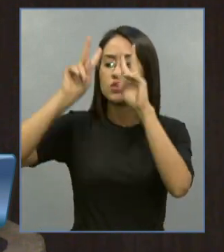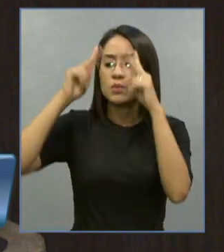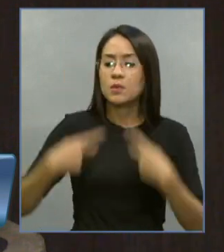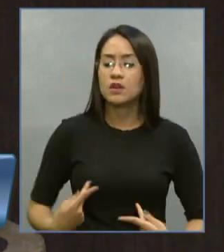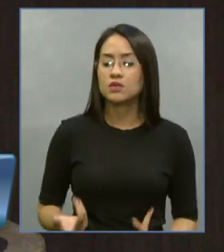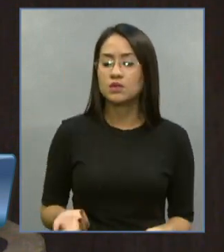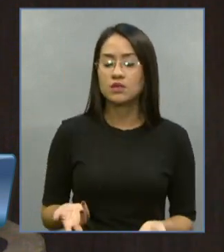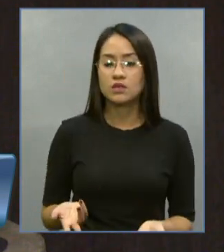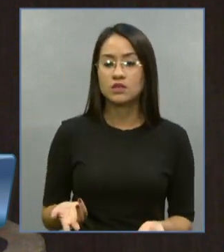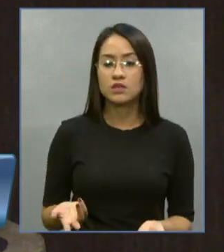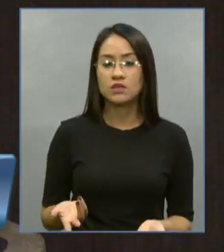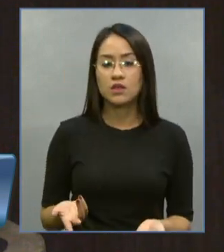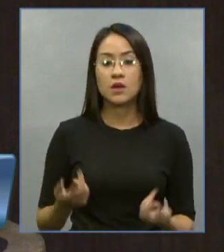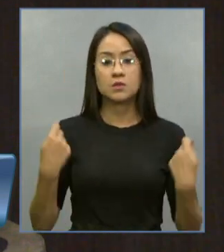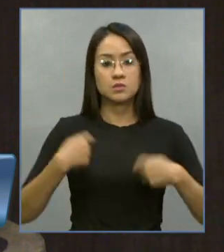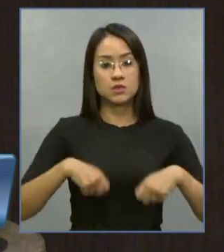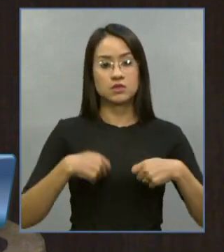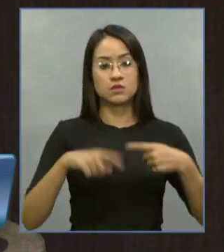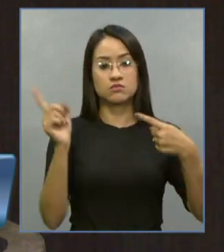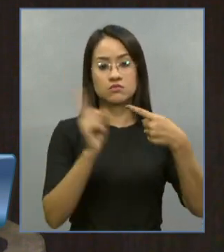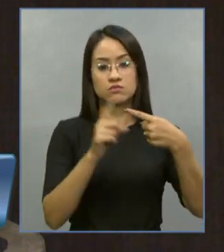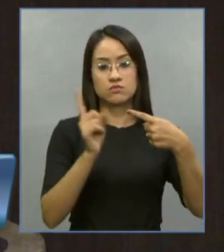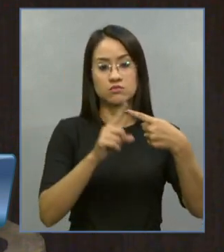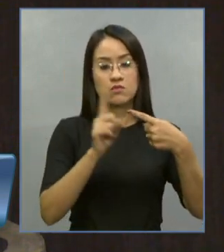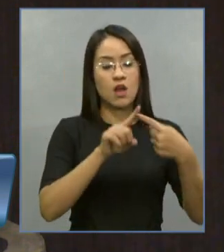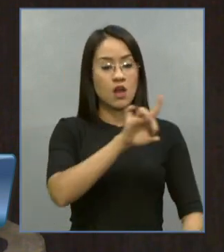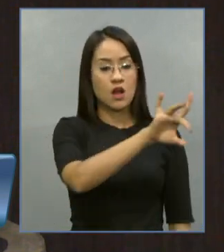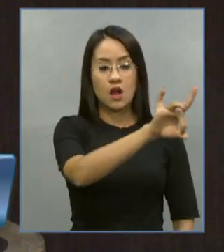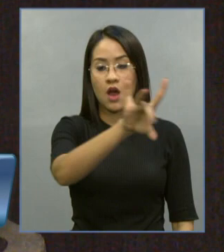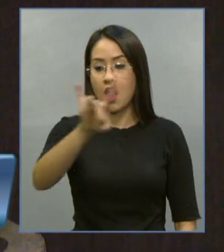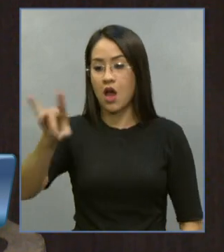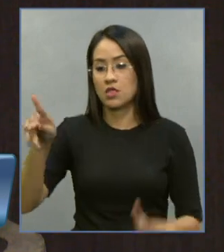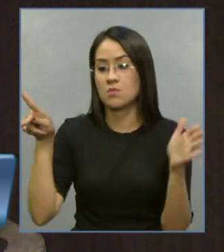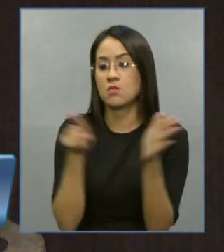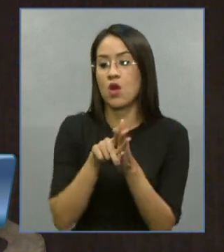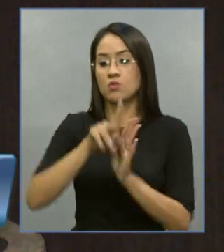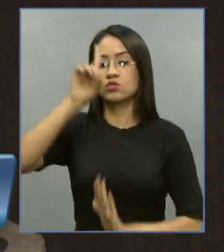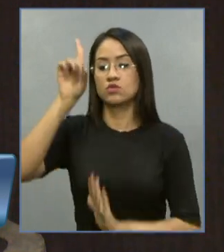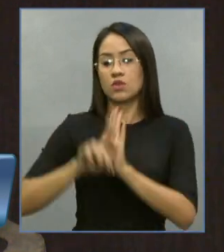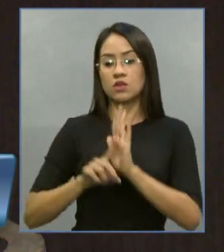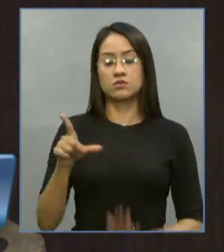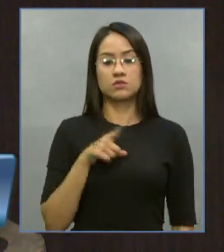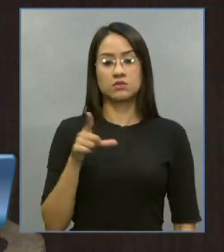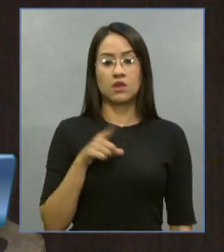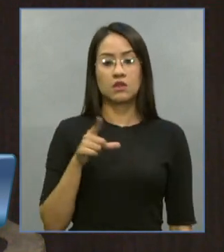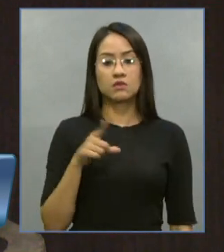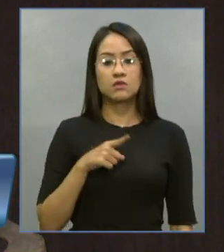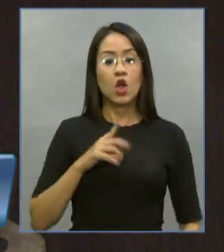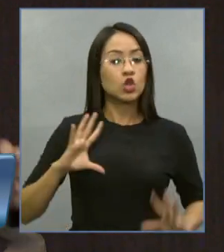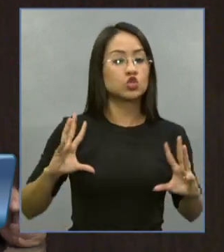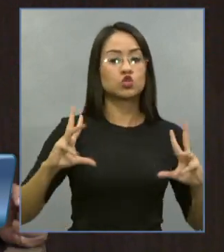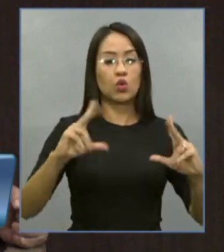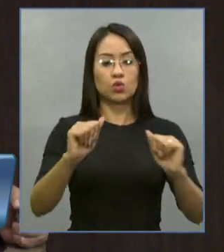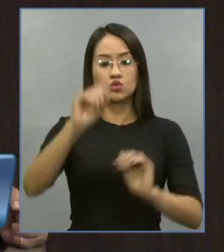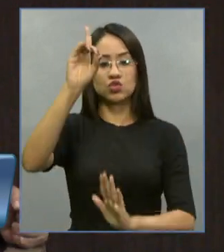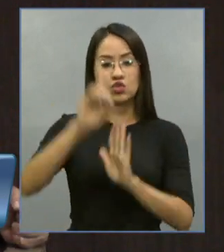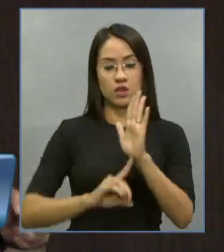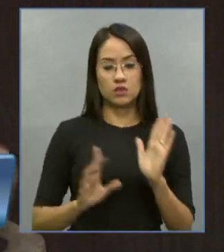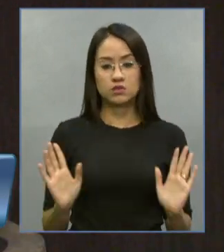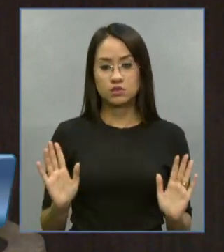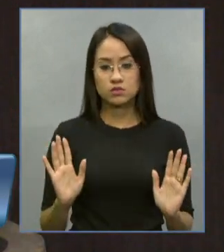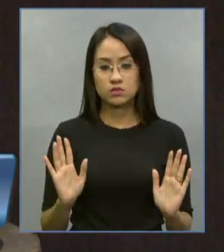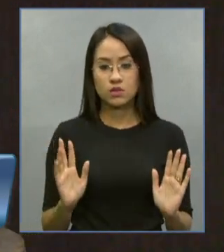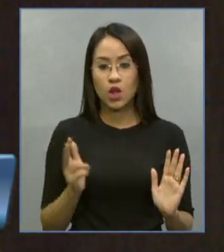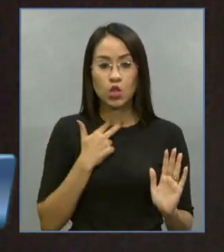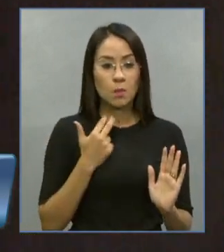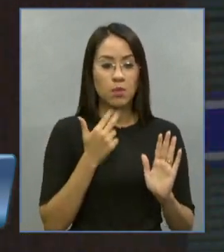é indivisível, deputado Renato Rosendo, interdependente, à parte, universal. Nada justifica a sua